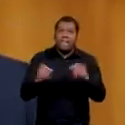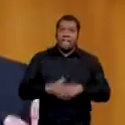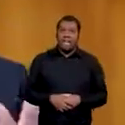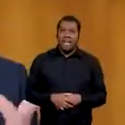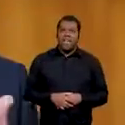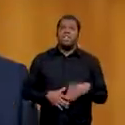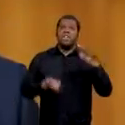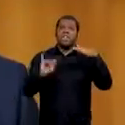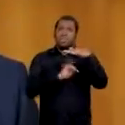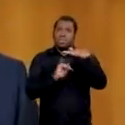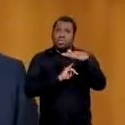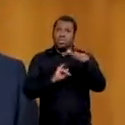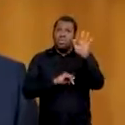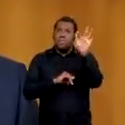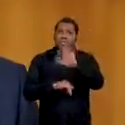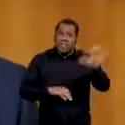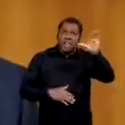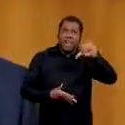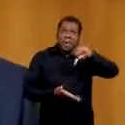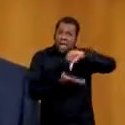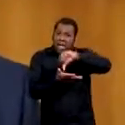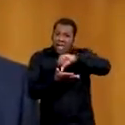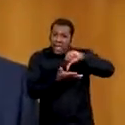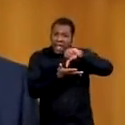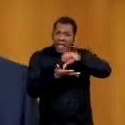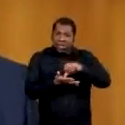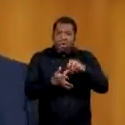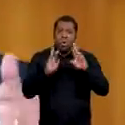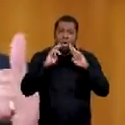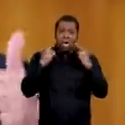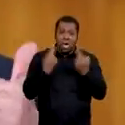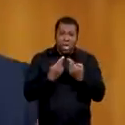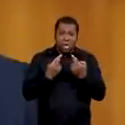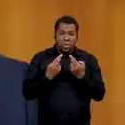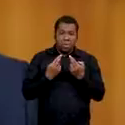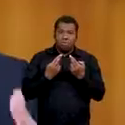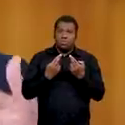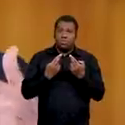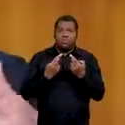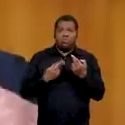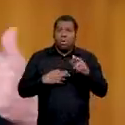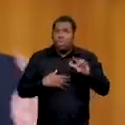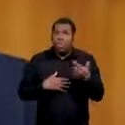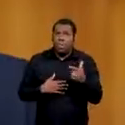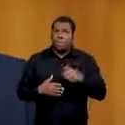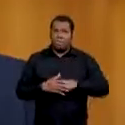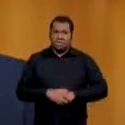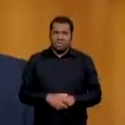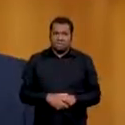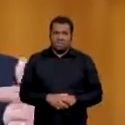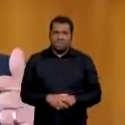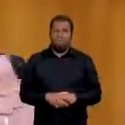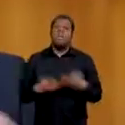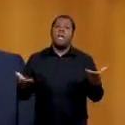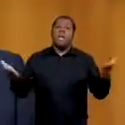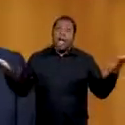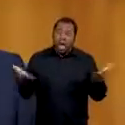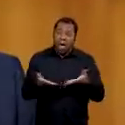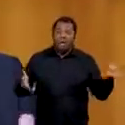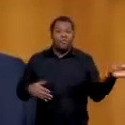lançar neste mês de julho o novo PAC, em que a gente vai pegar a questão energética, a questão da transição ecológica, a